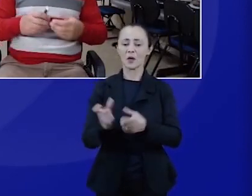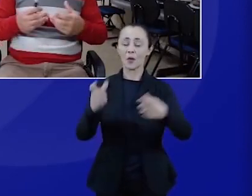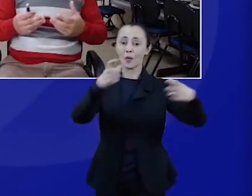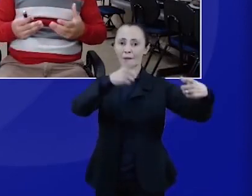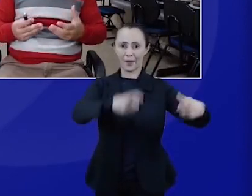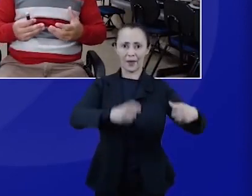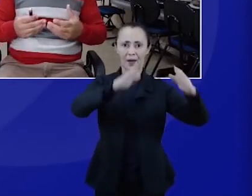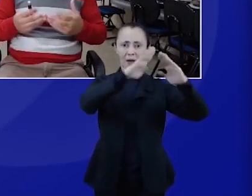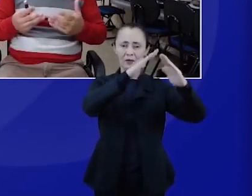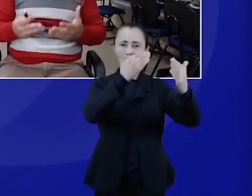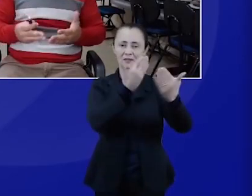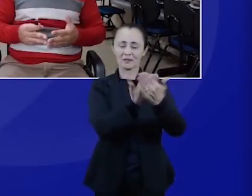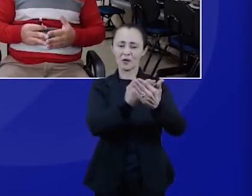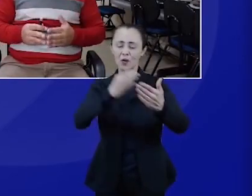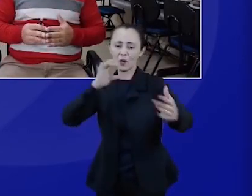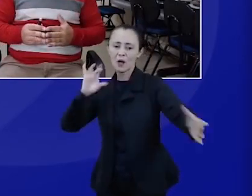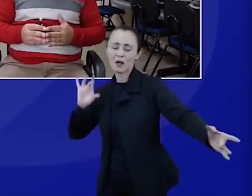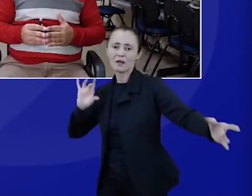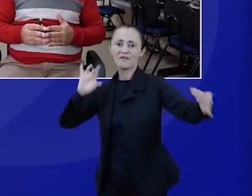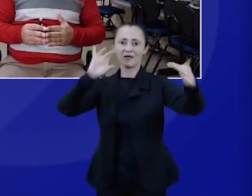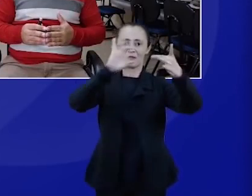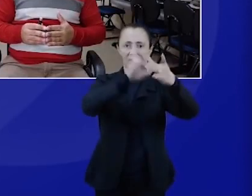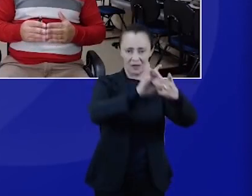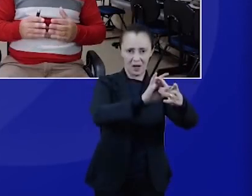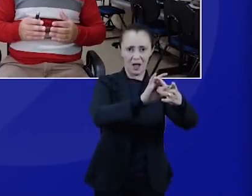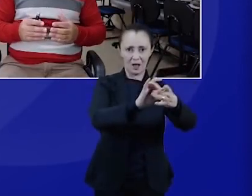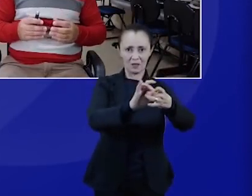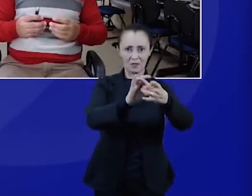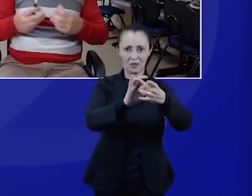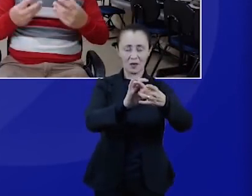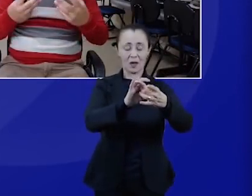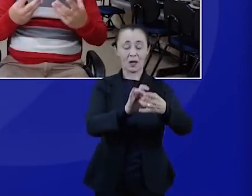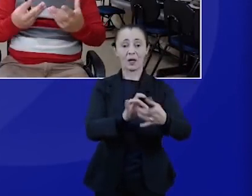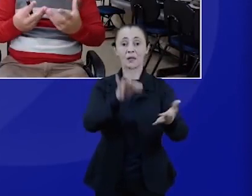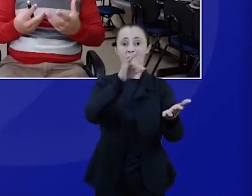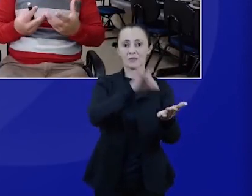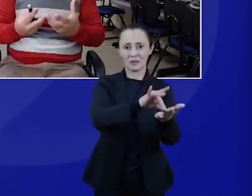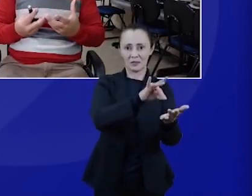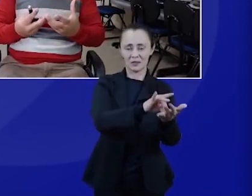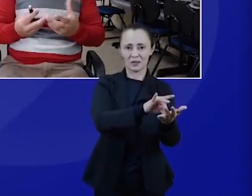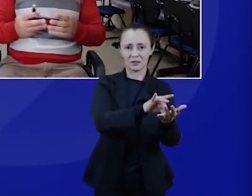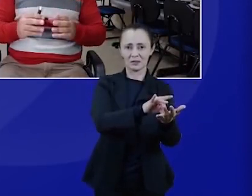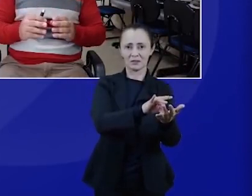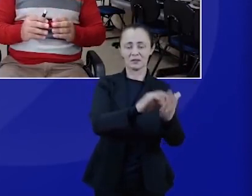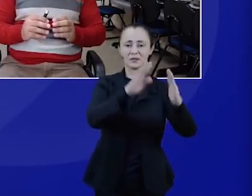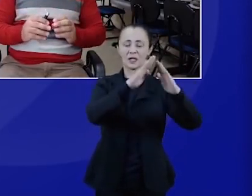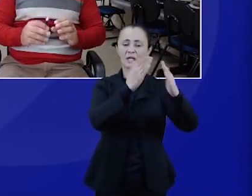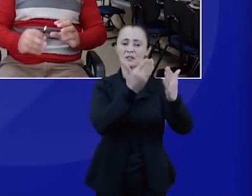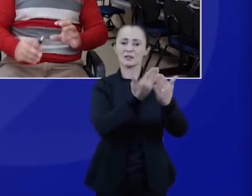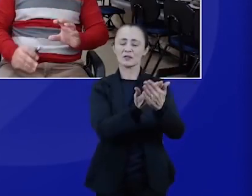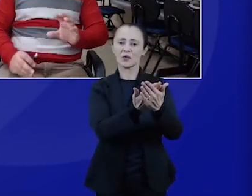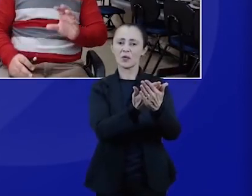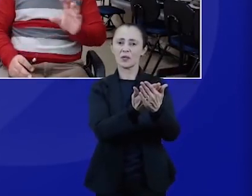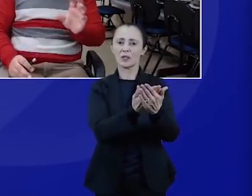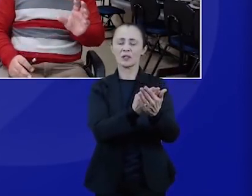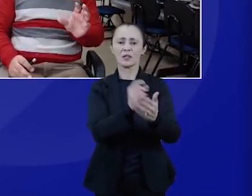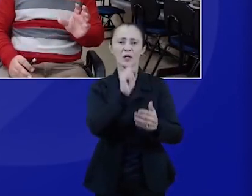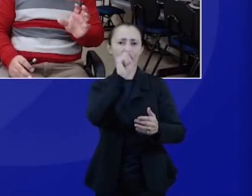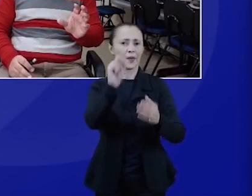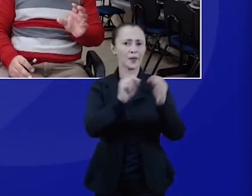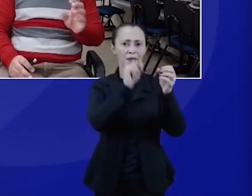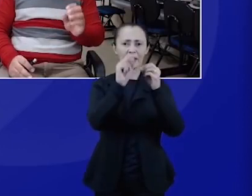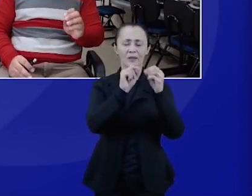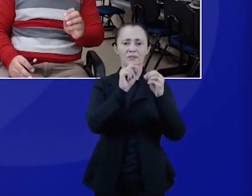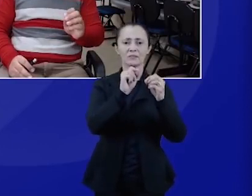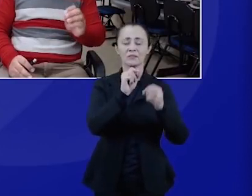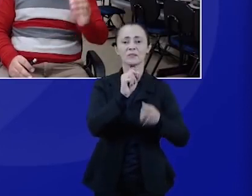escola vinculado à realidade do sujeito. A escola é uma concepção que está vinculada a uma